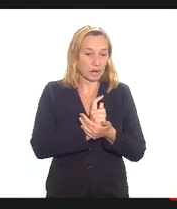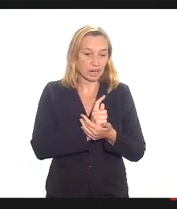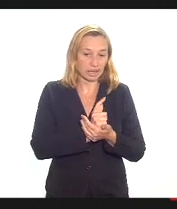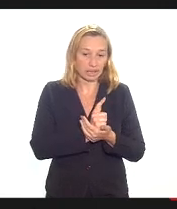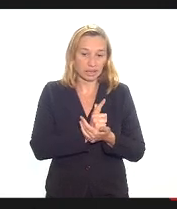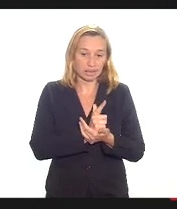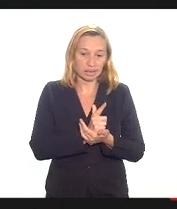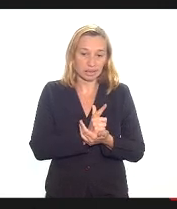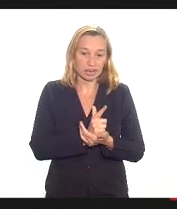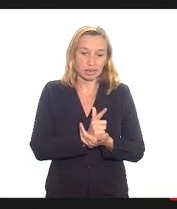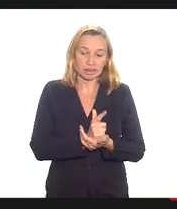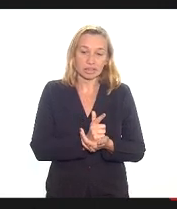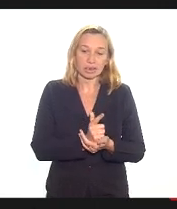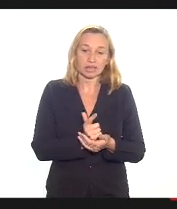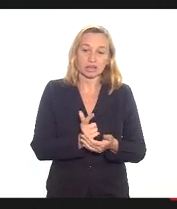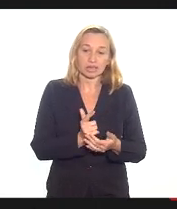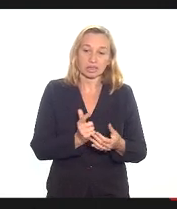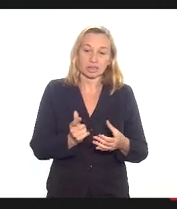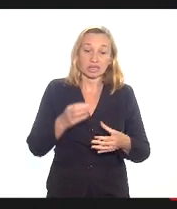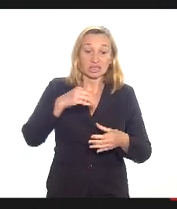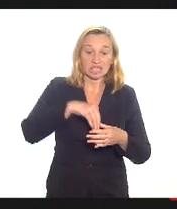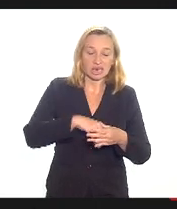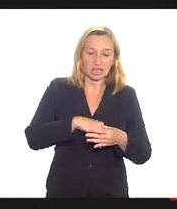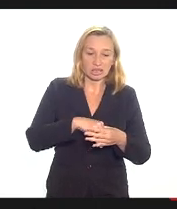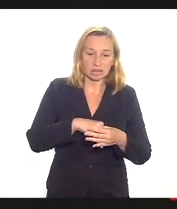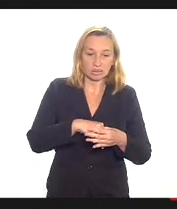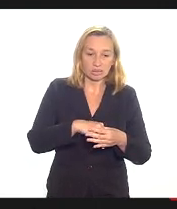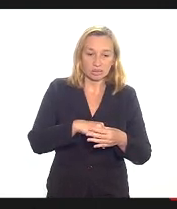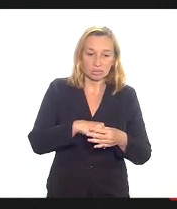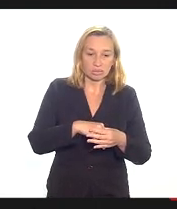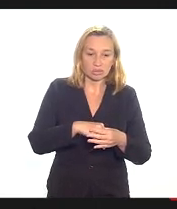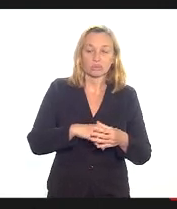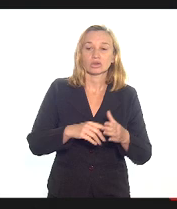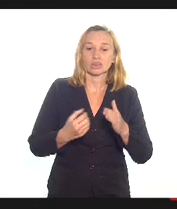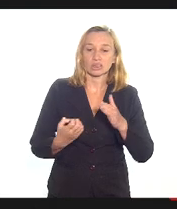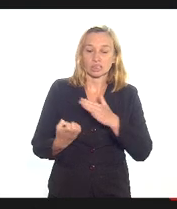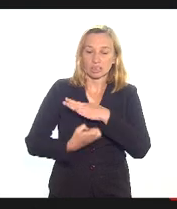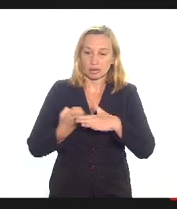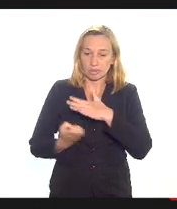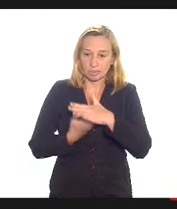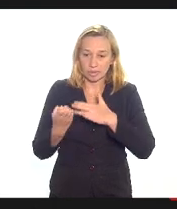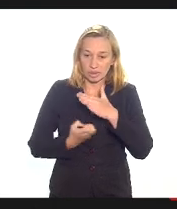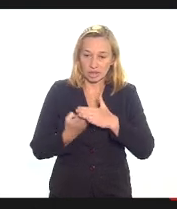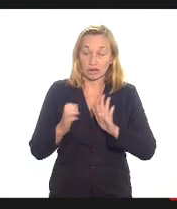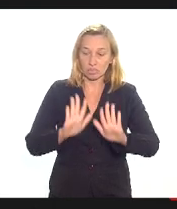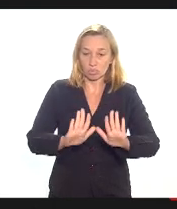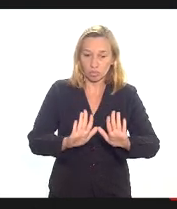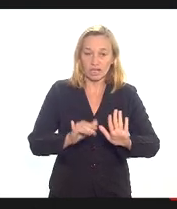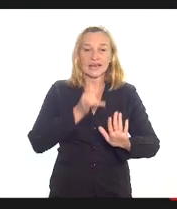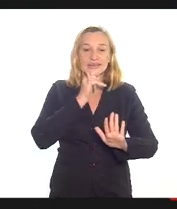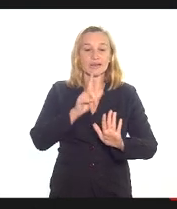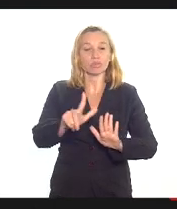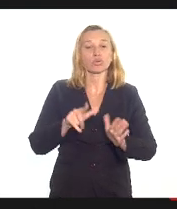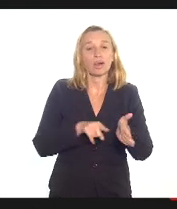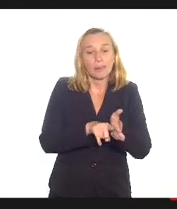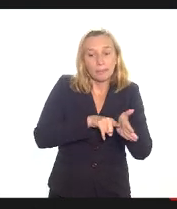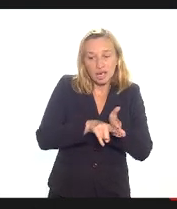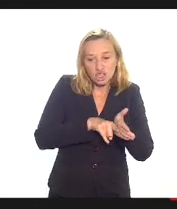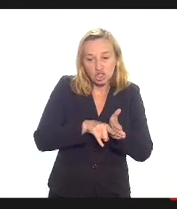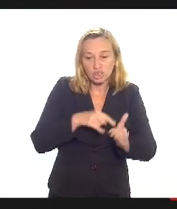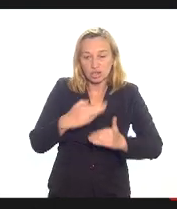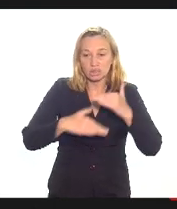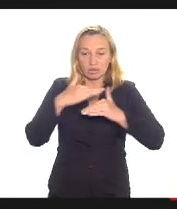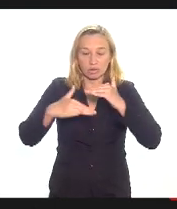parte interna das empresas, uma pesquisa em desenvolvimento, por exemplo, que trate do campo